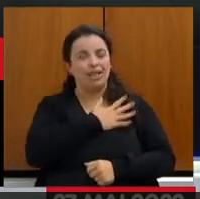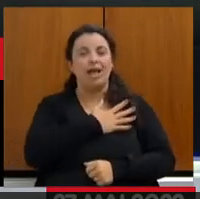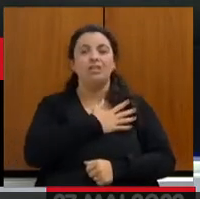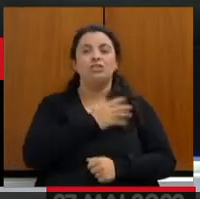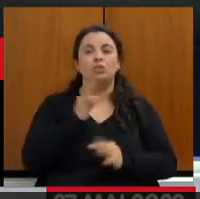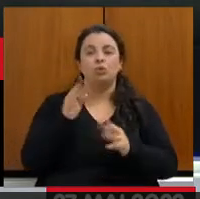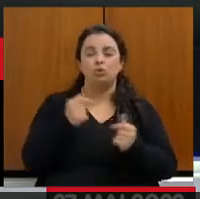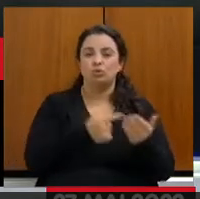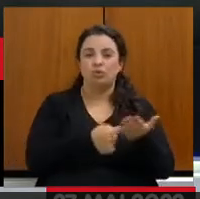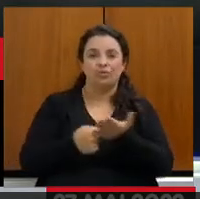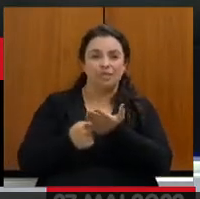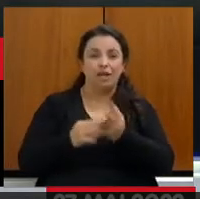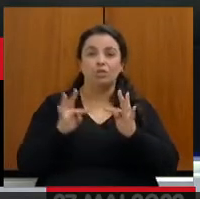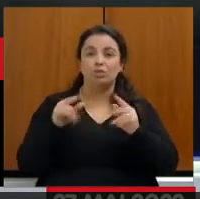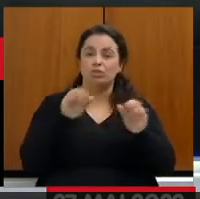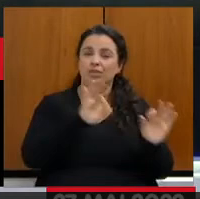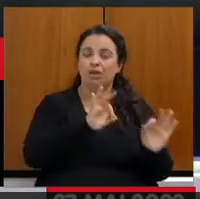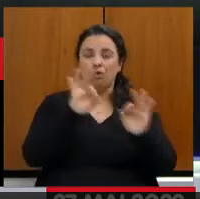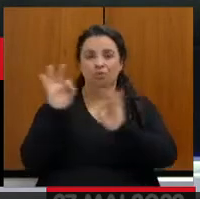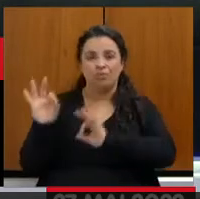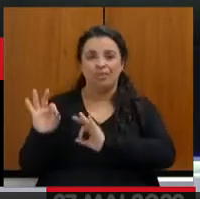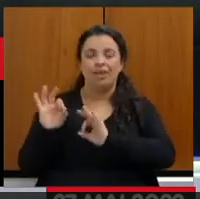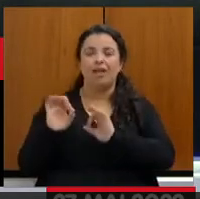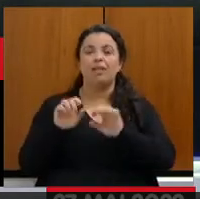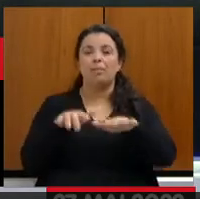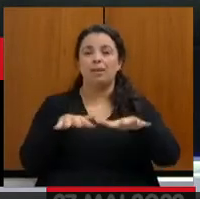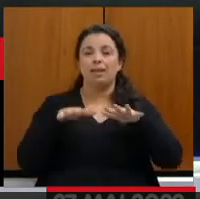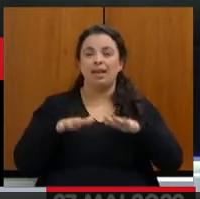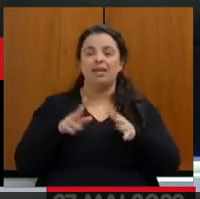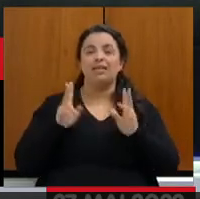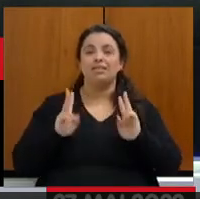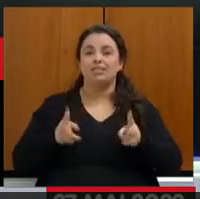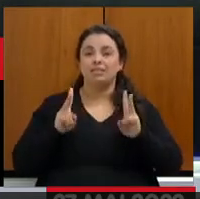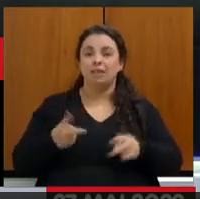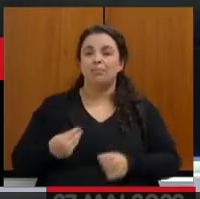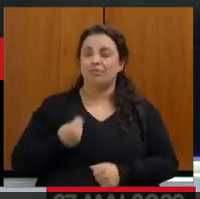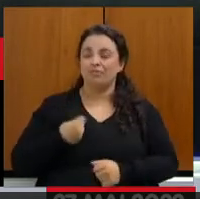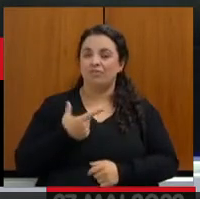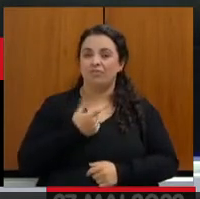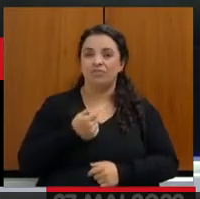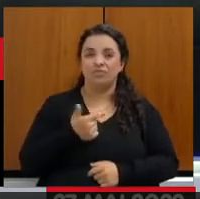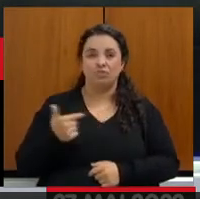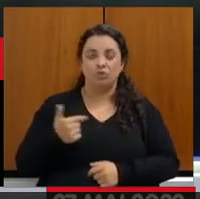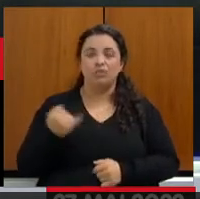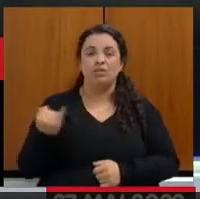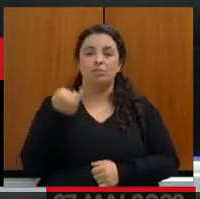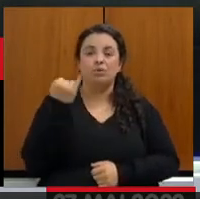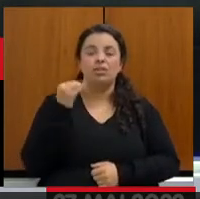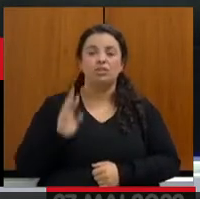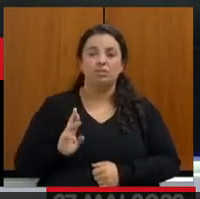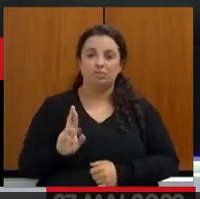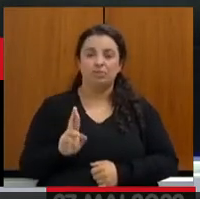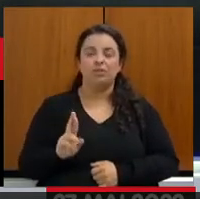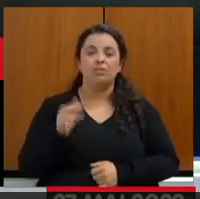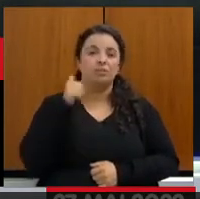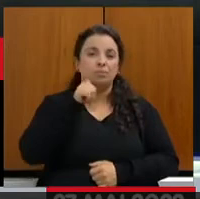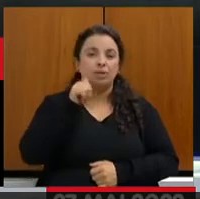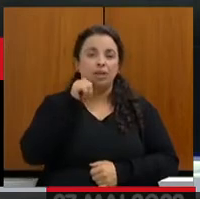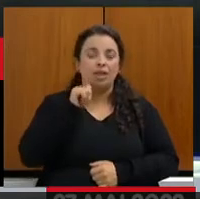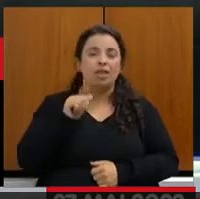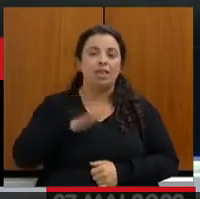e a todos e todos que acompanharam a plenária sempre-vivas 2022 a importância da representatividade da mulher na política